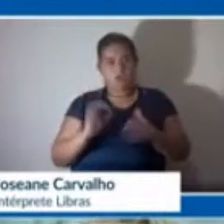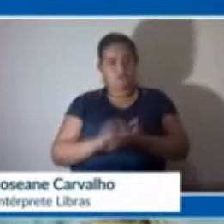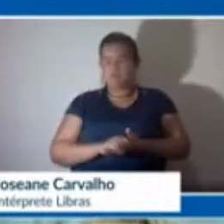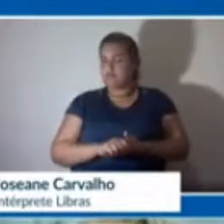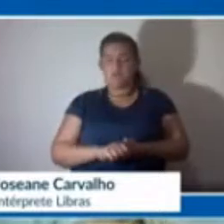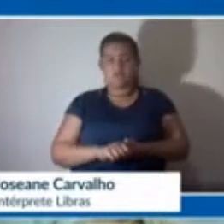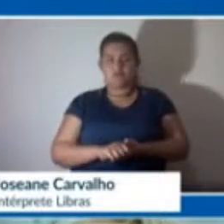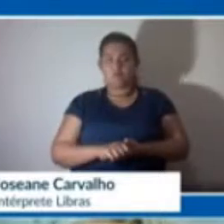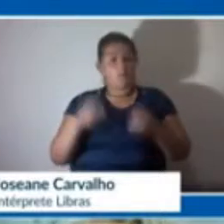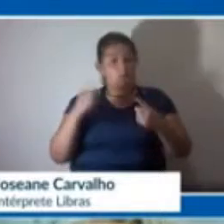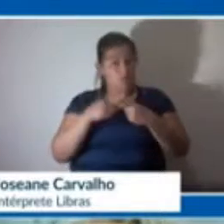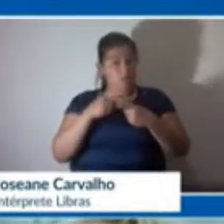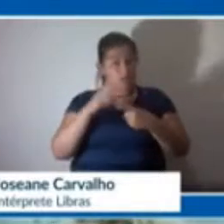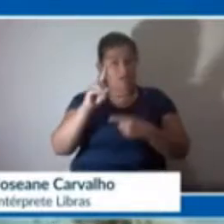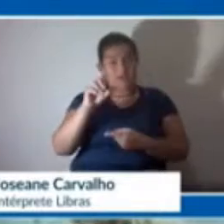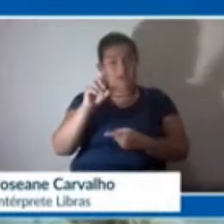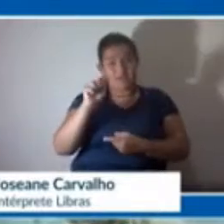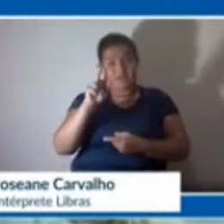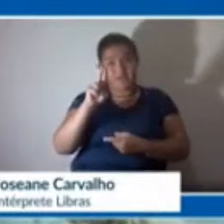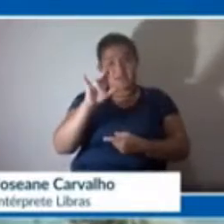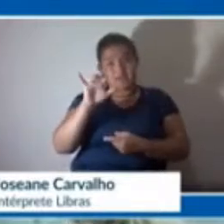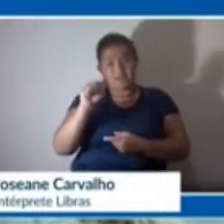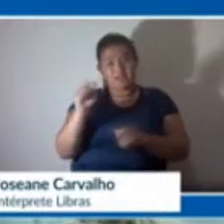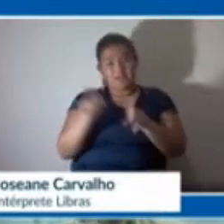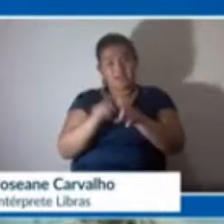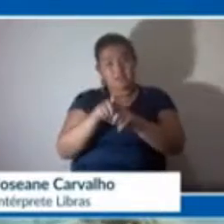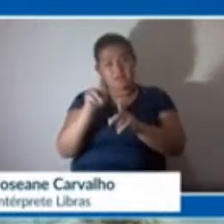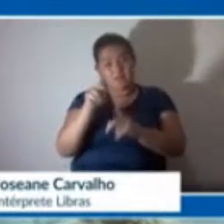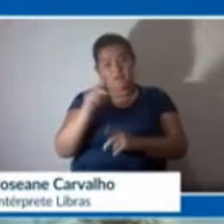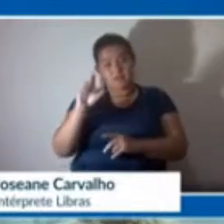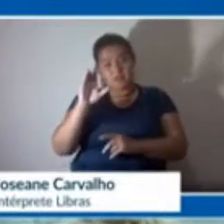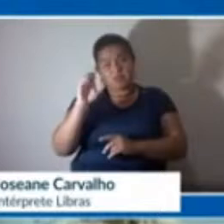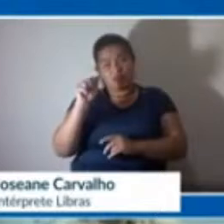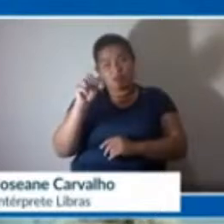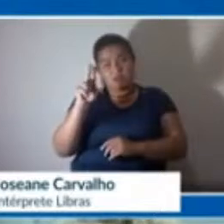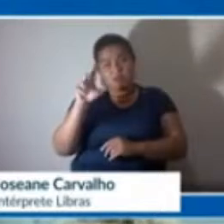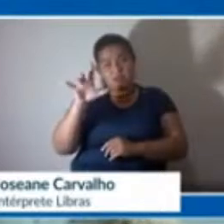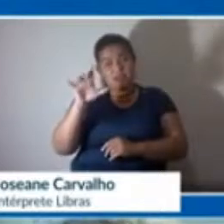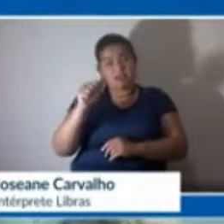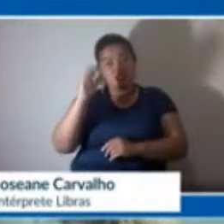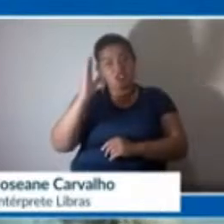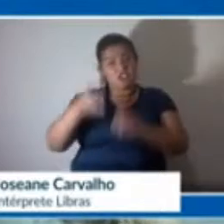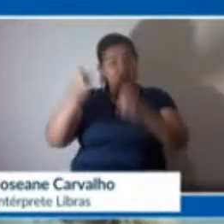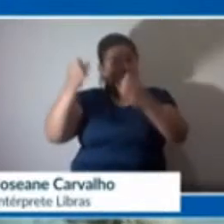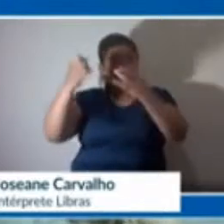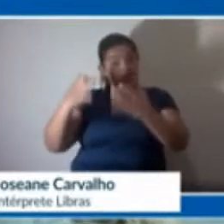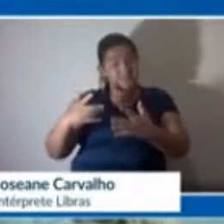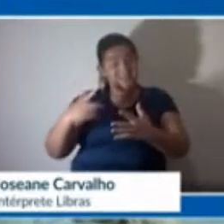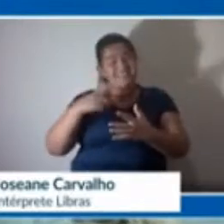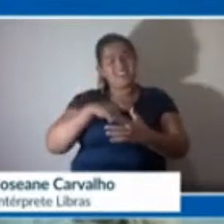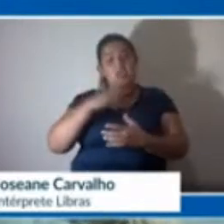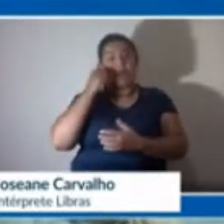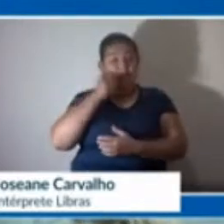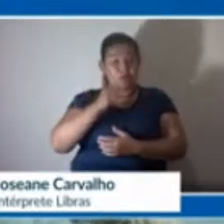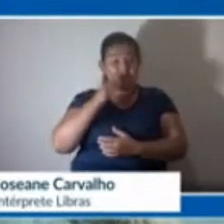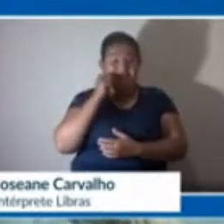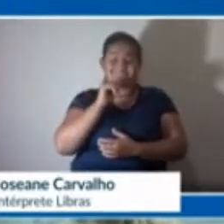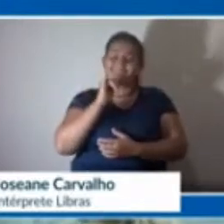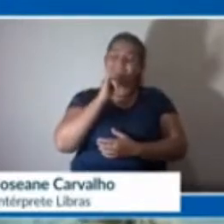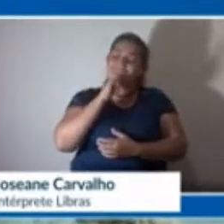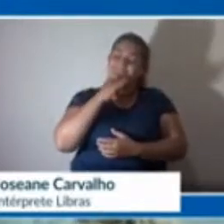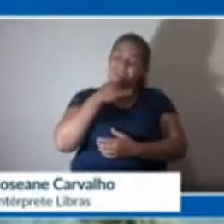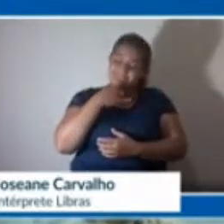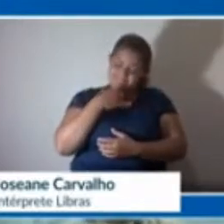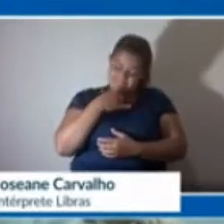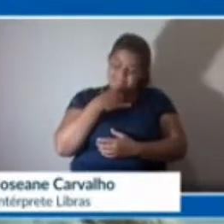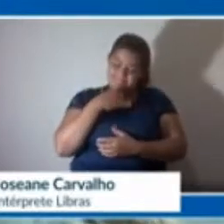pelo que a Dari e a Carla mencionaram anteriormente. Há mulheres que ainda, infelizmente, há mulheres diretoras